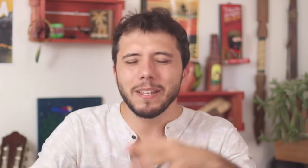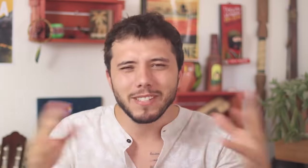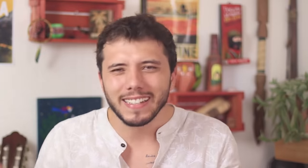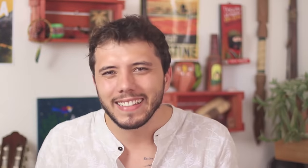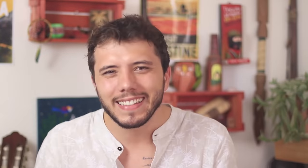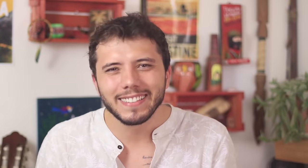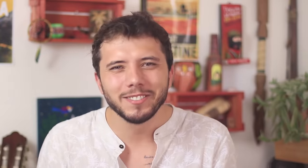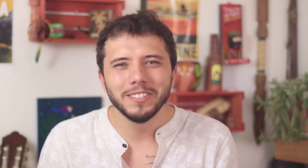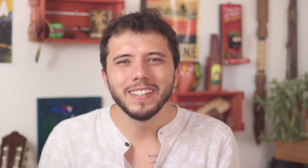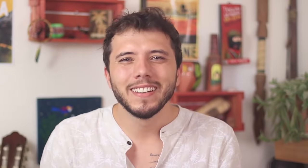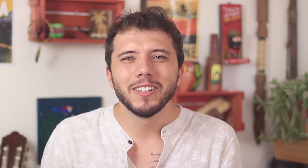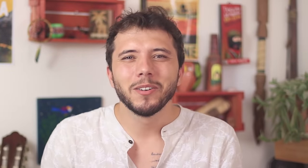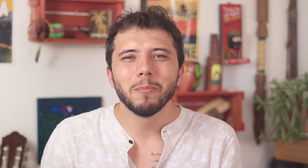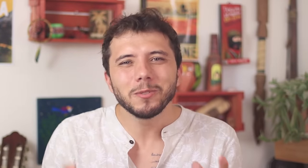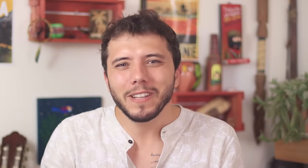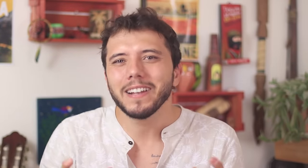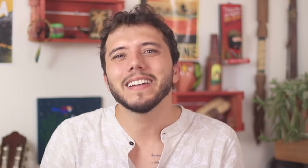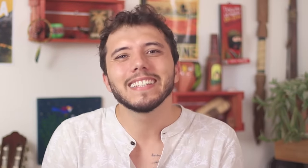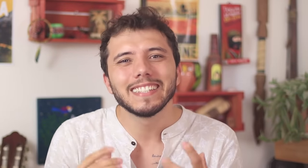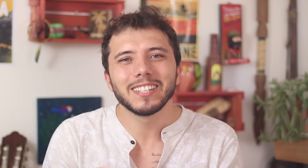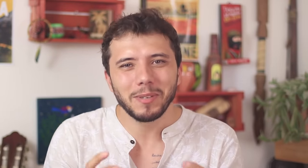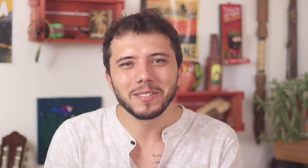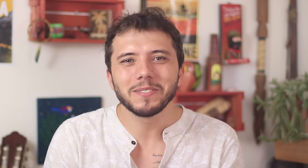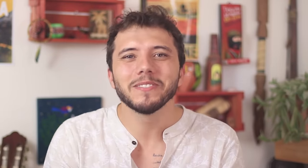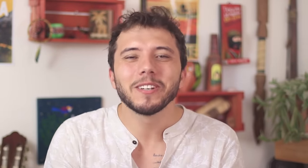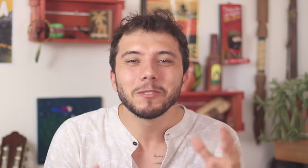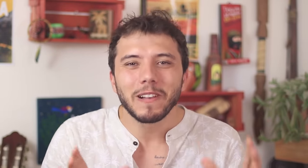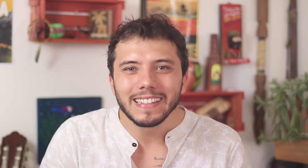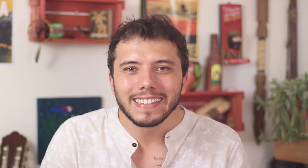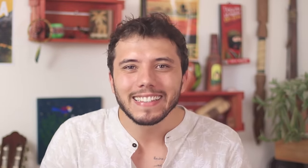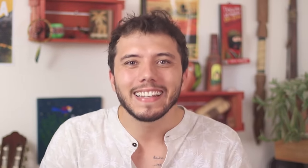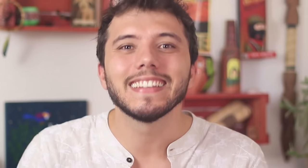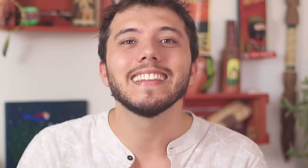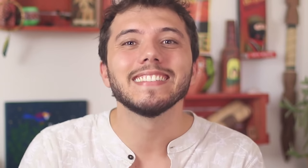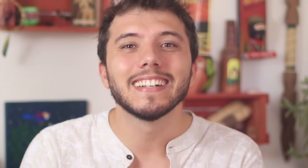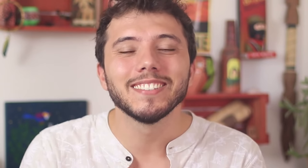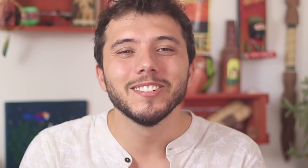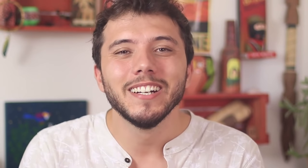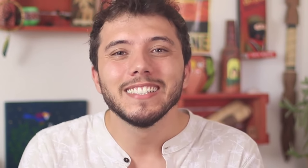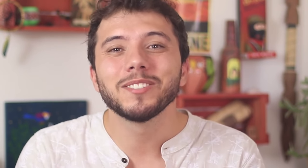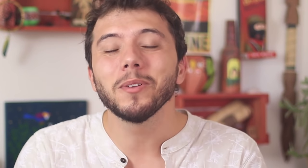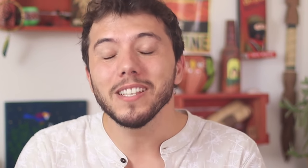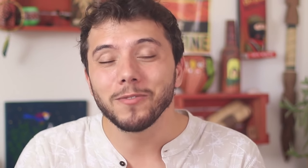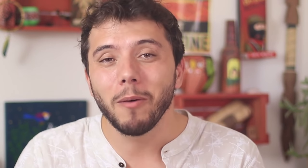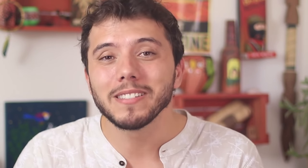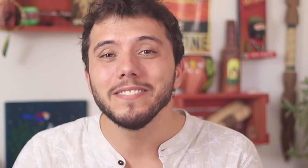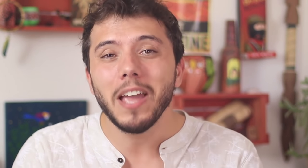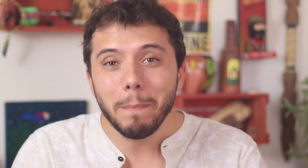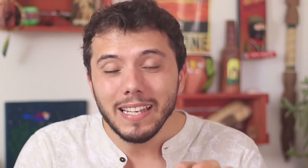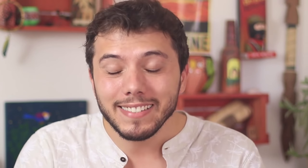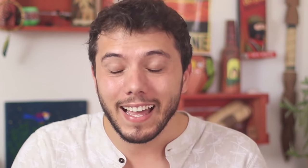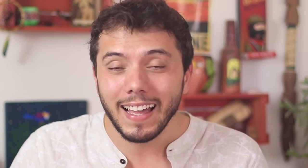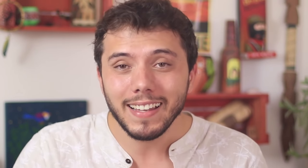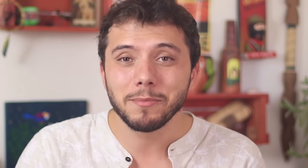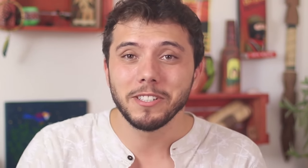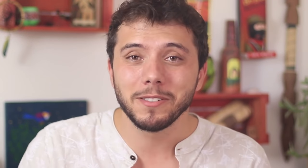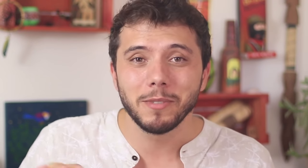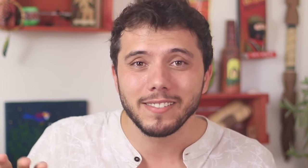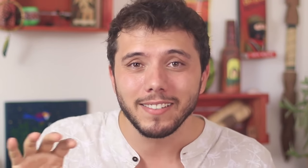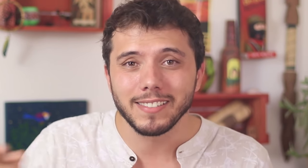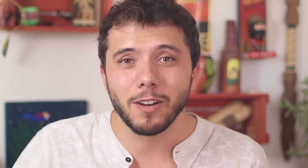quem isso fizemos aquilo bolsonaro acredito que as pessoas vivem em outro planeta né ele tá tentando de todas as formas em